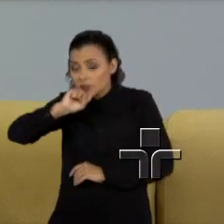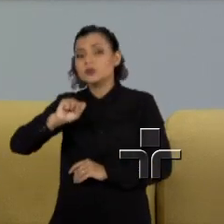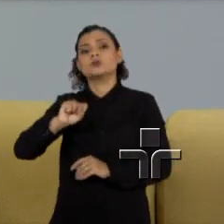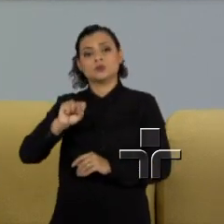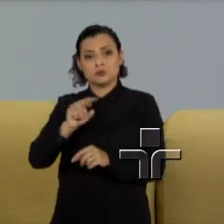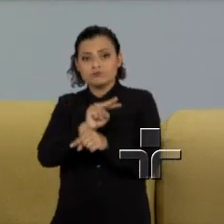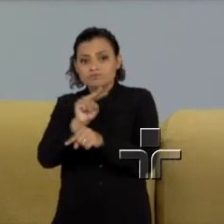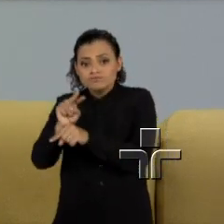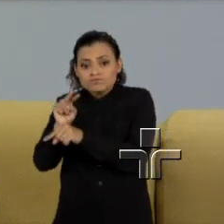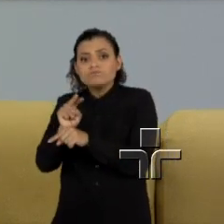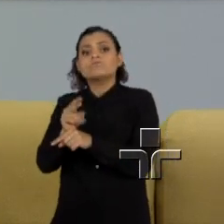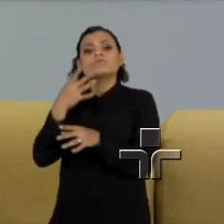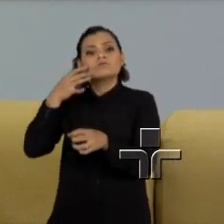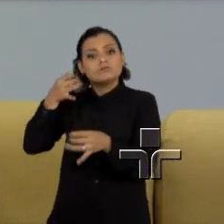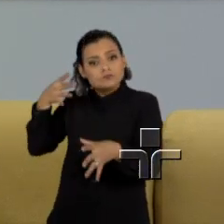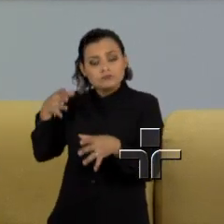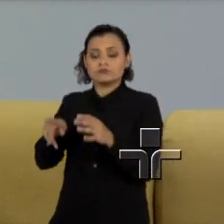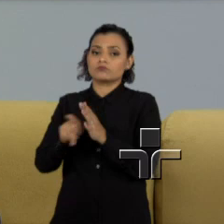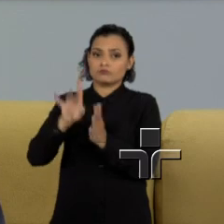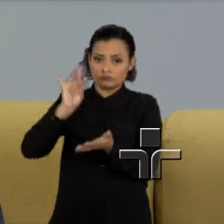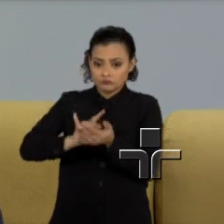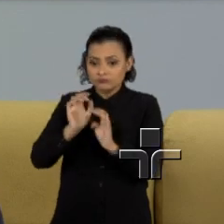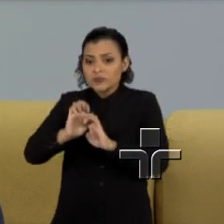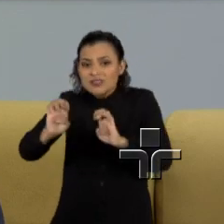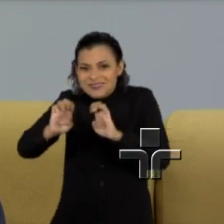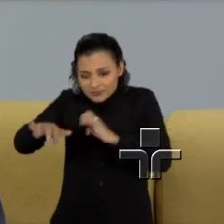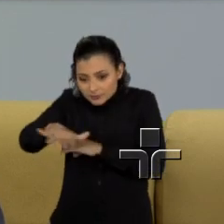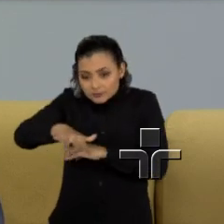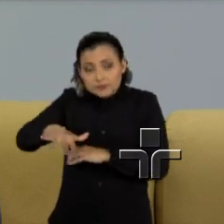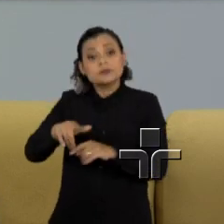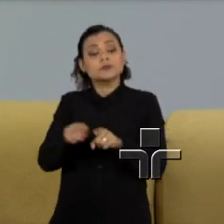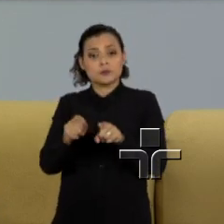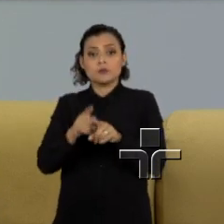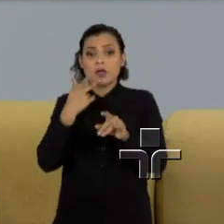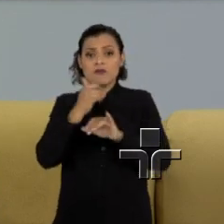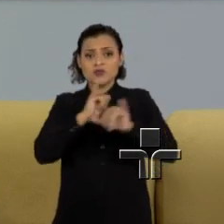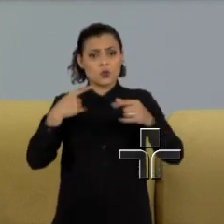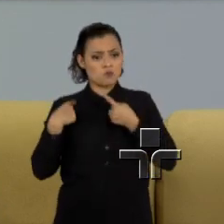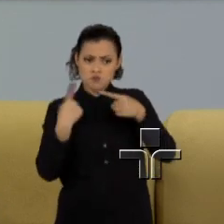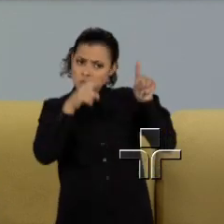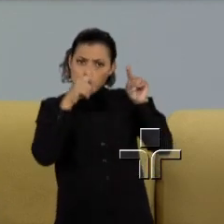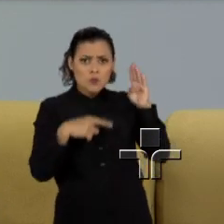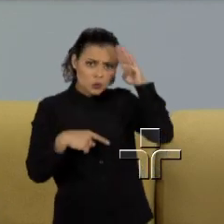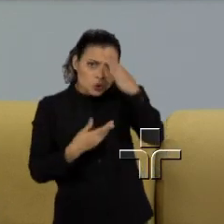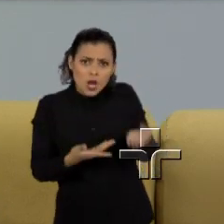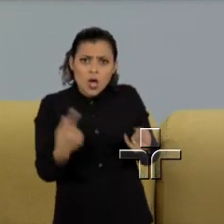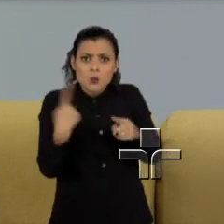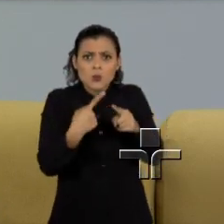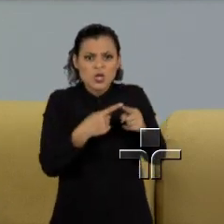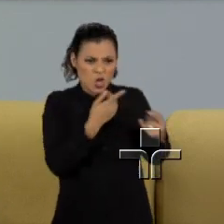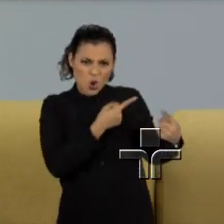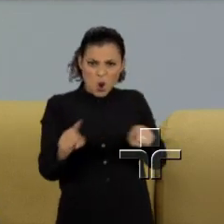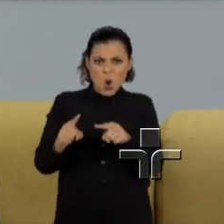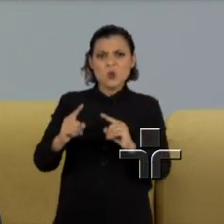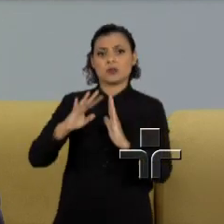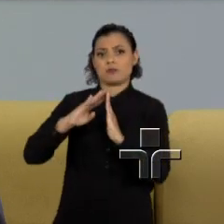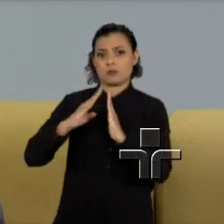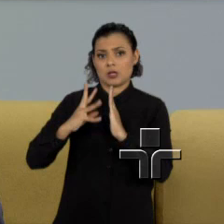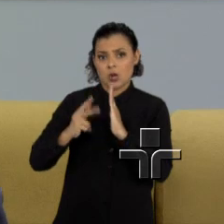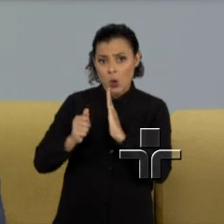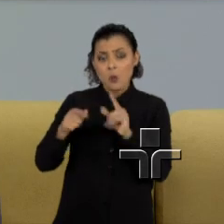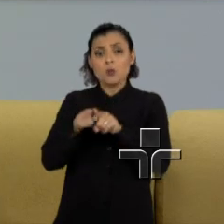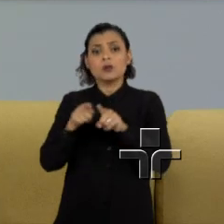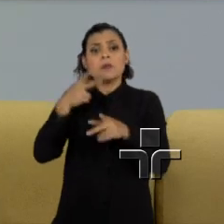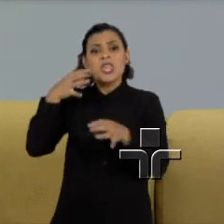em solidariedade aos povos originários e em repúdio às declarações do presidente Jair Bolsonaro contra índios e quilombolas, feitas